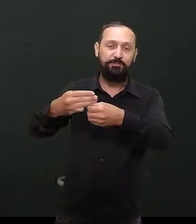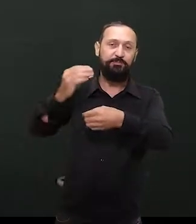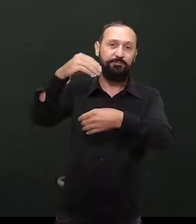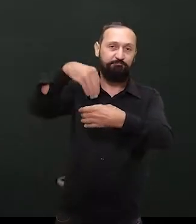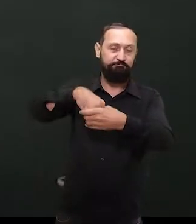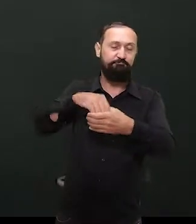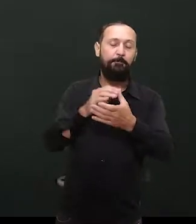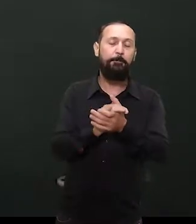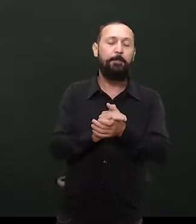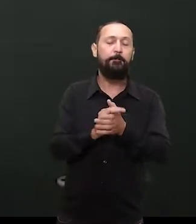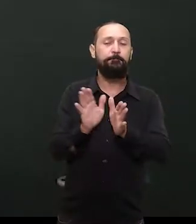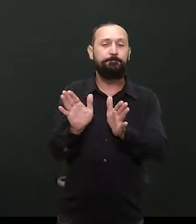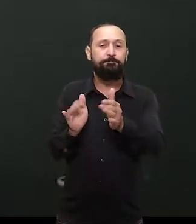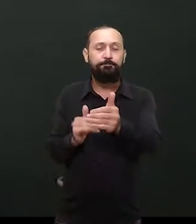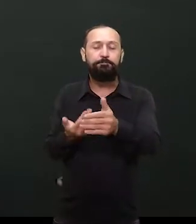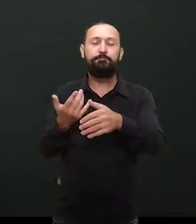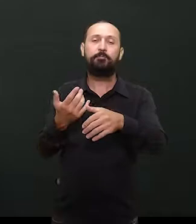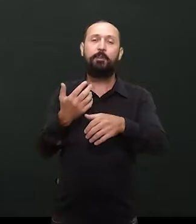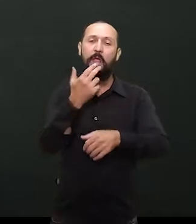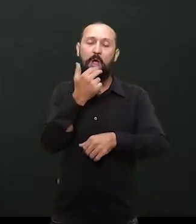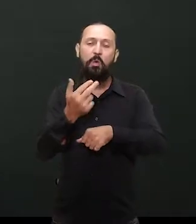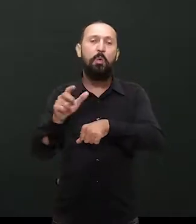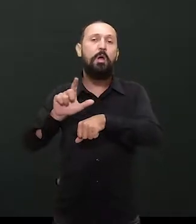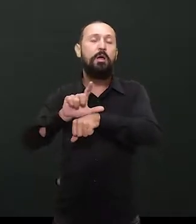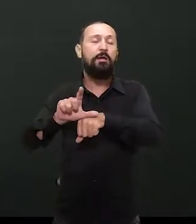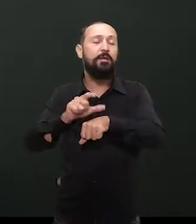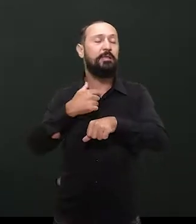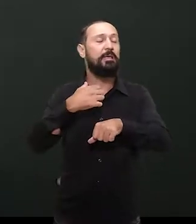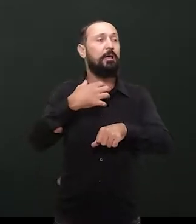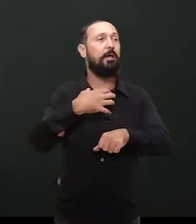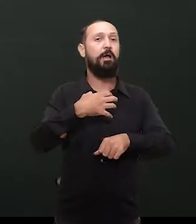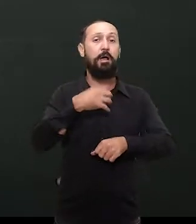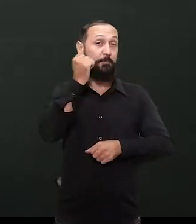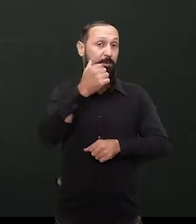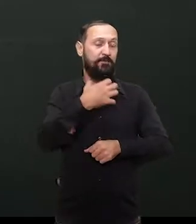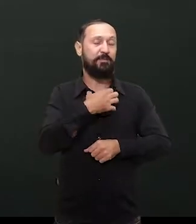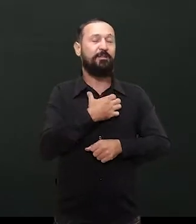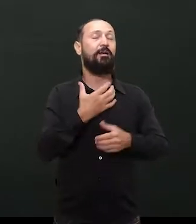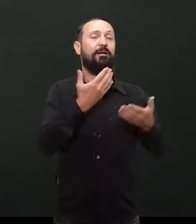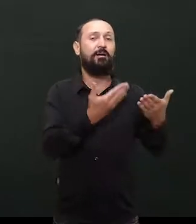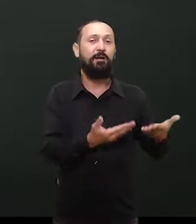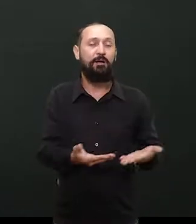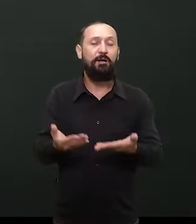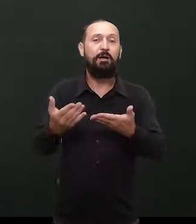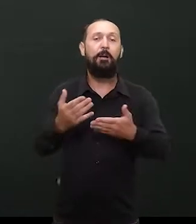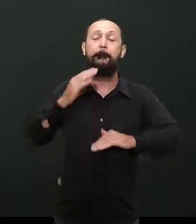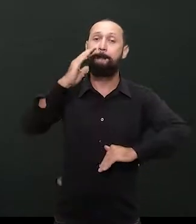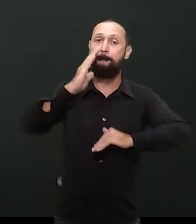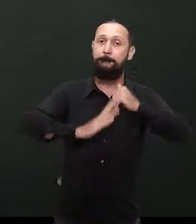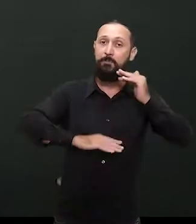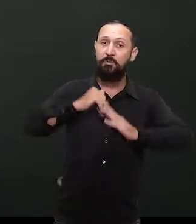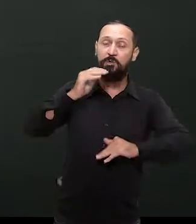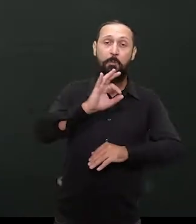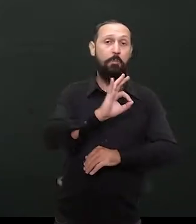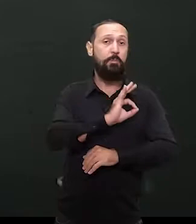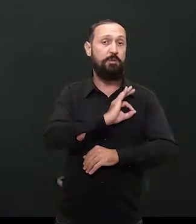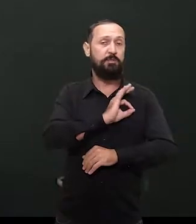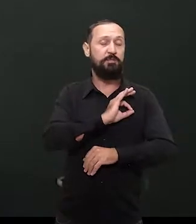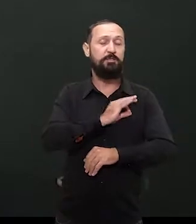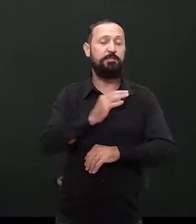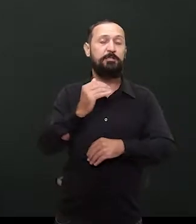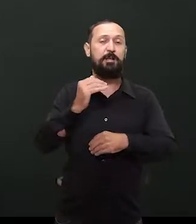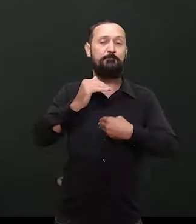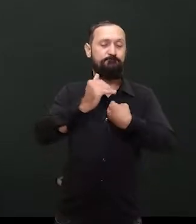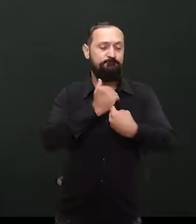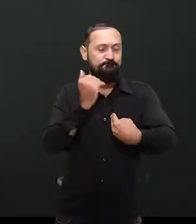né então salas com a cor lilás que traz certo acolhimento é policiais mais capacitados